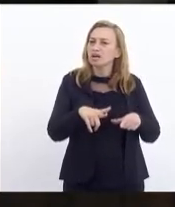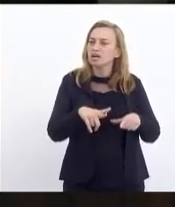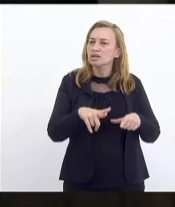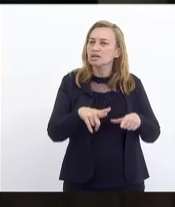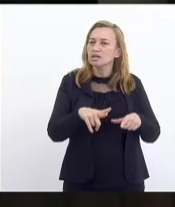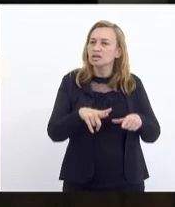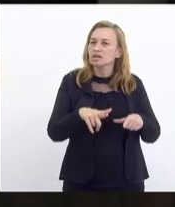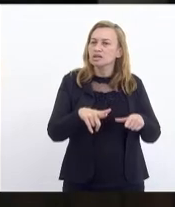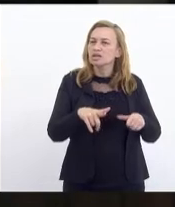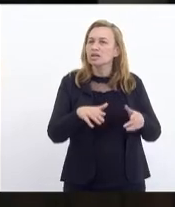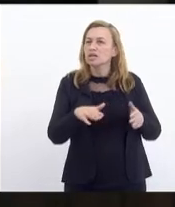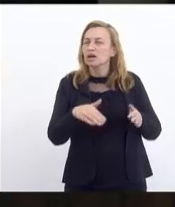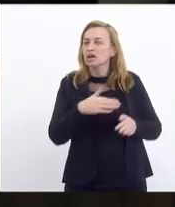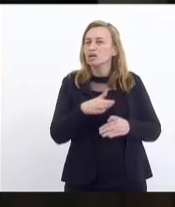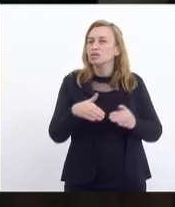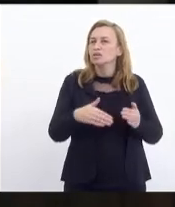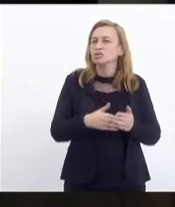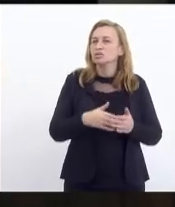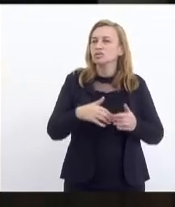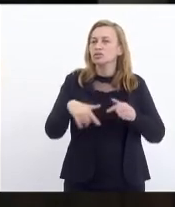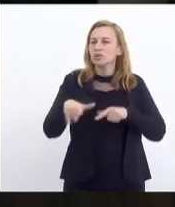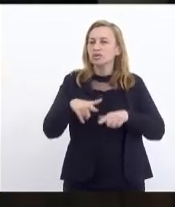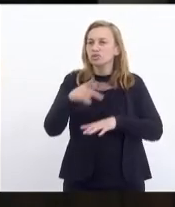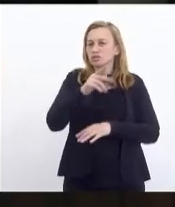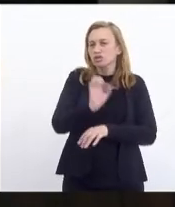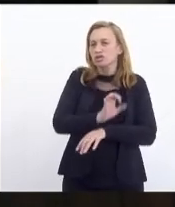consumidores desempregados no âmbito do Estado do Rio de Janeiro.